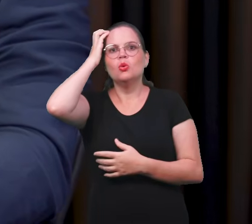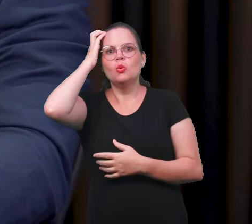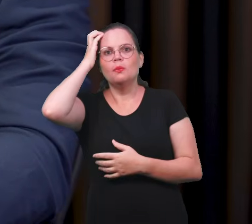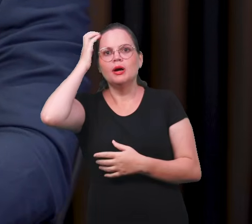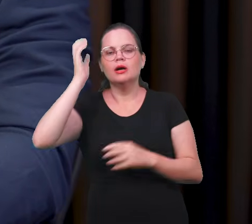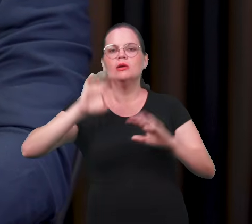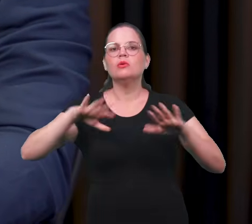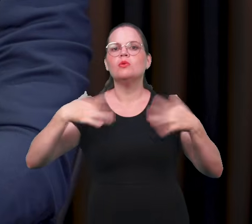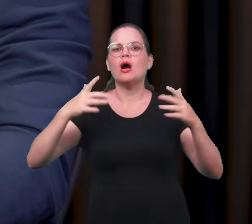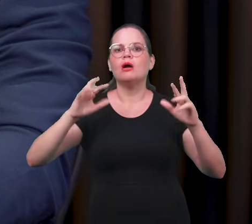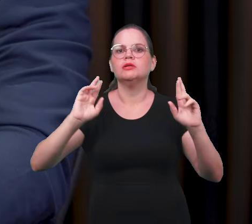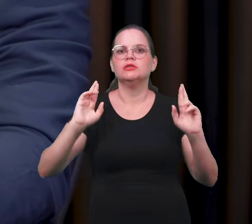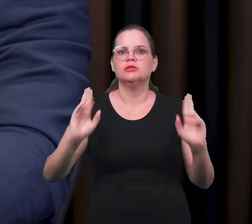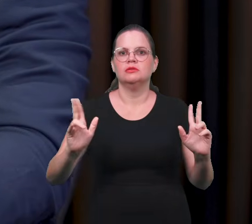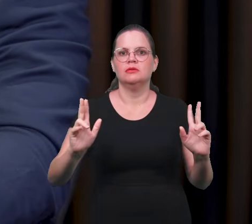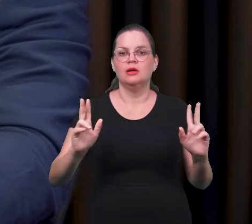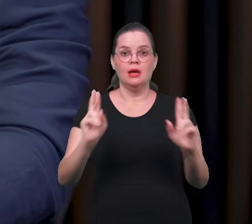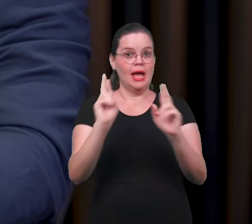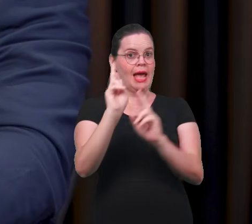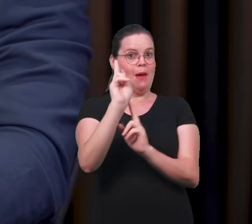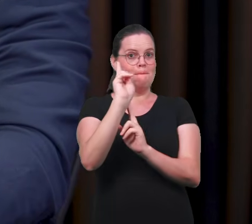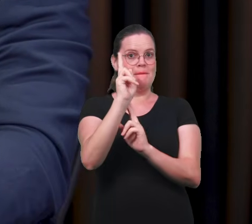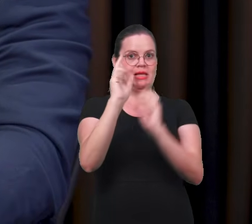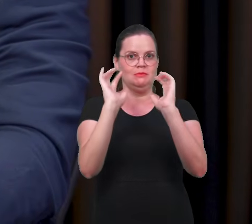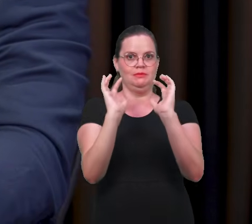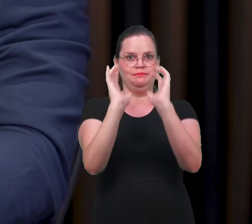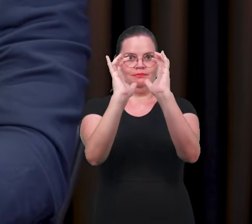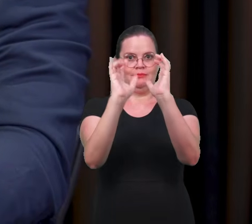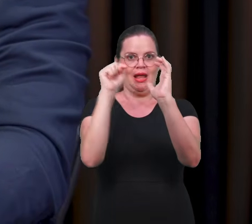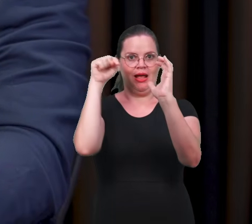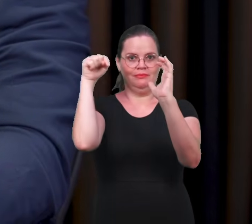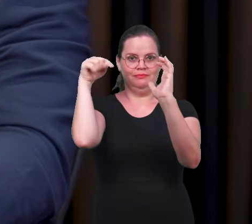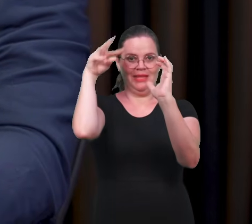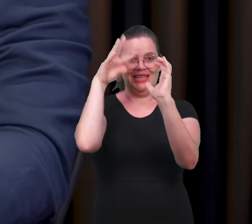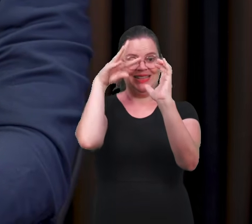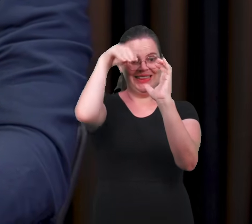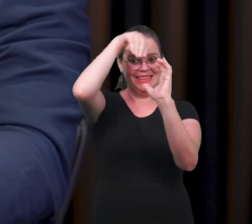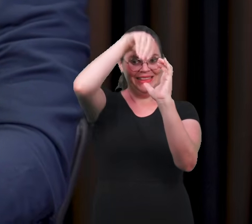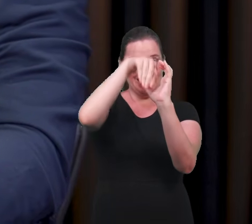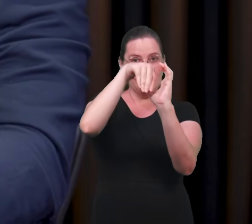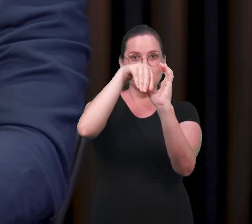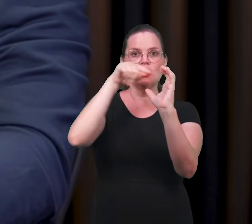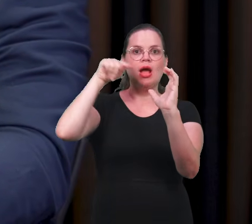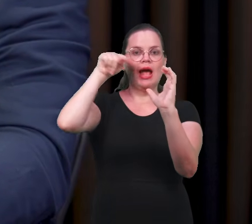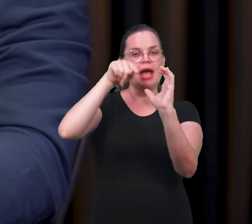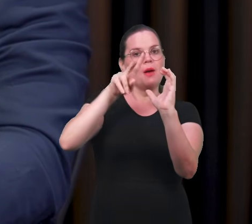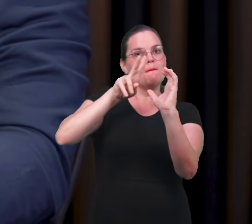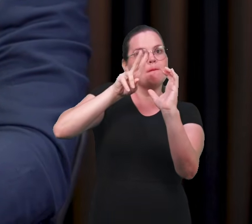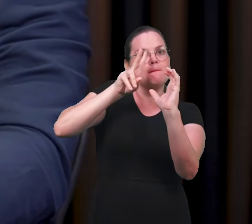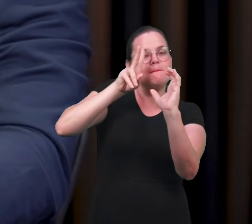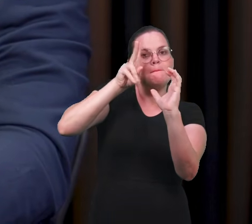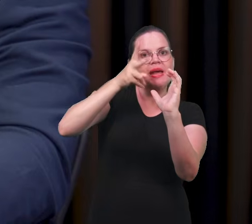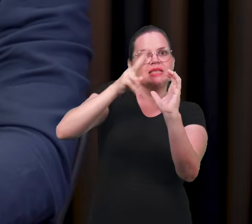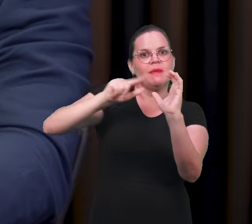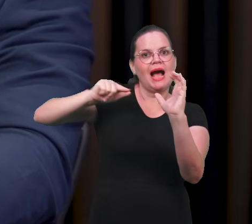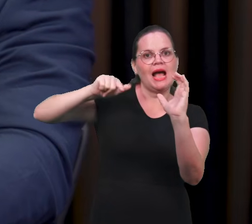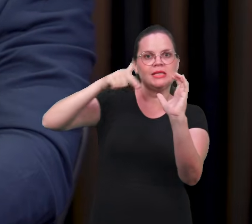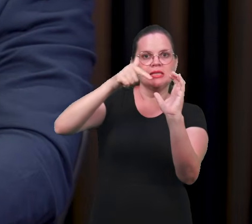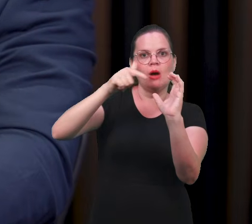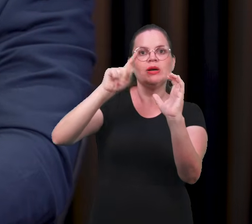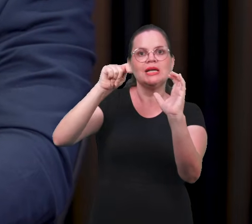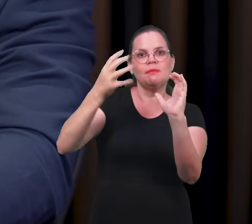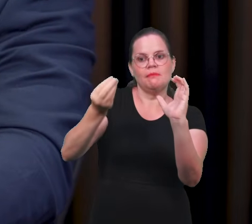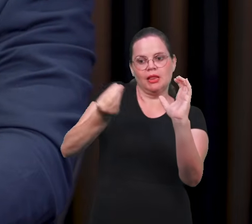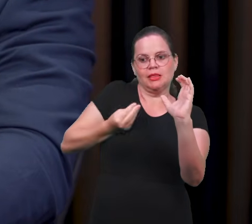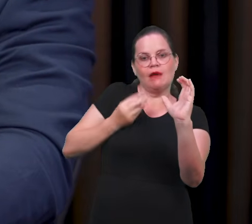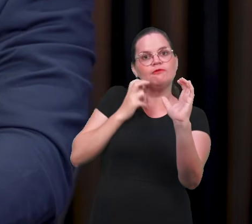Nós temos o mesmo fato gerador, que é o erro. A pessoa cometeu um erro. Sim. Em algumas situações,